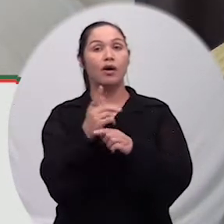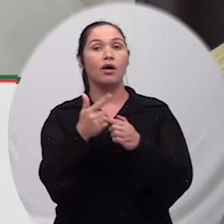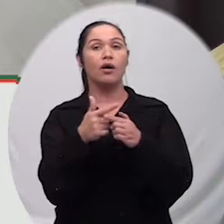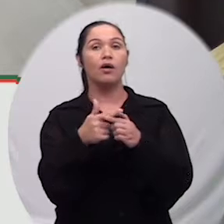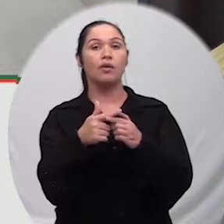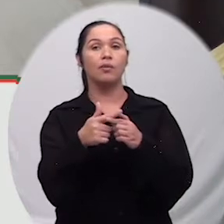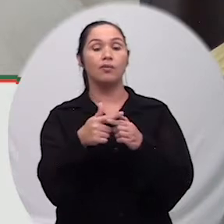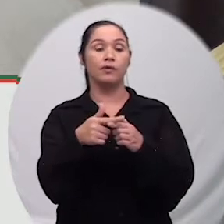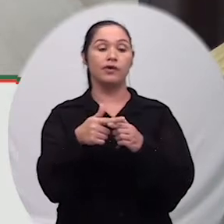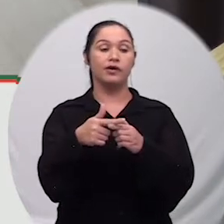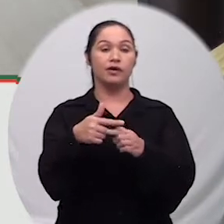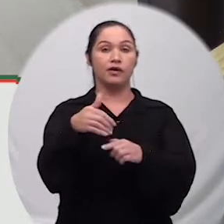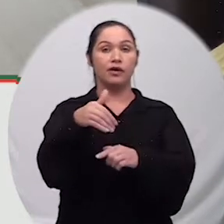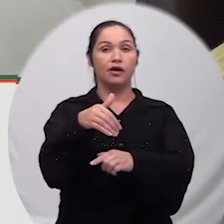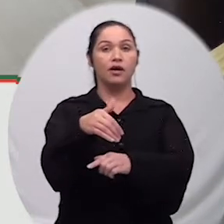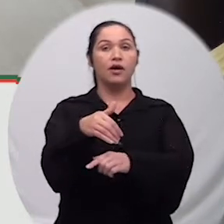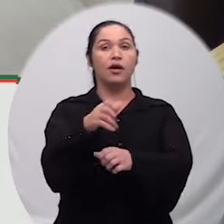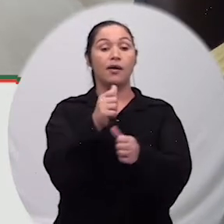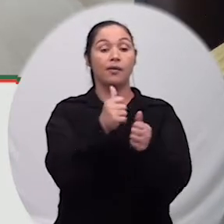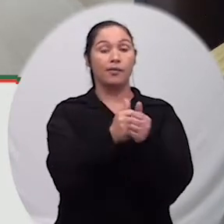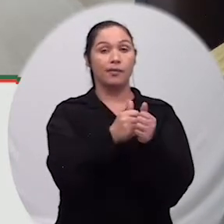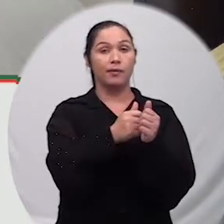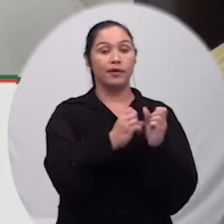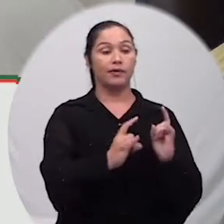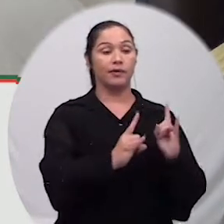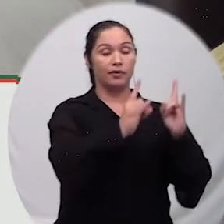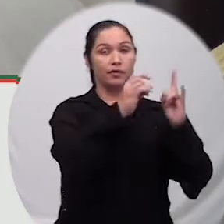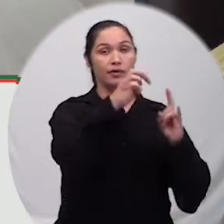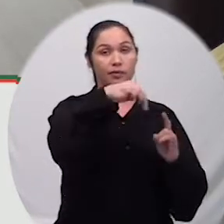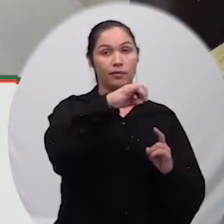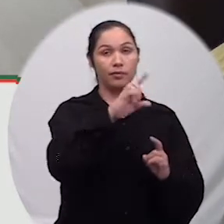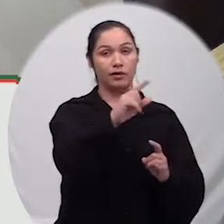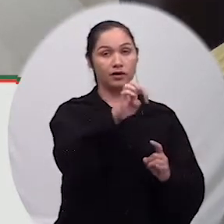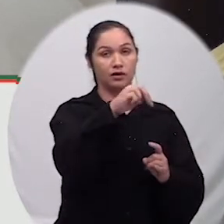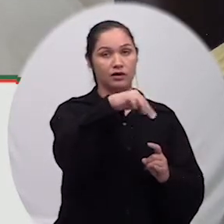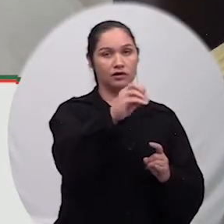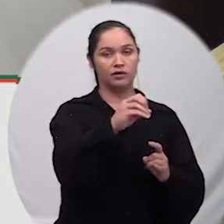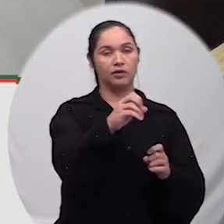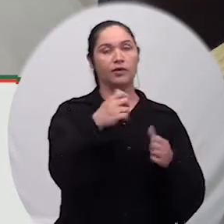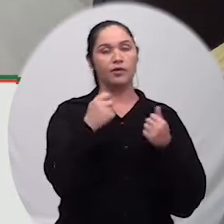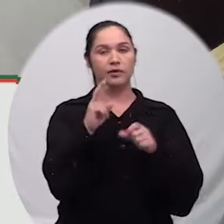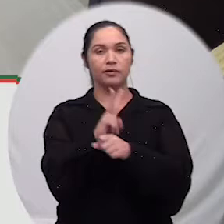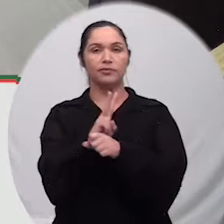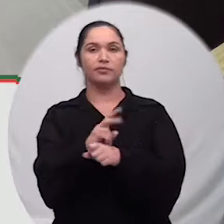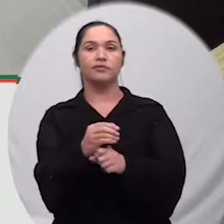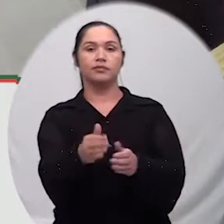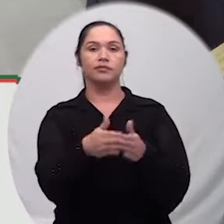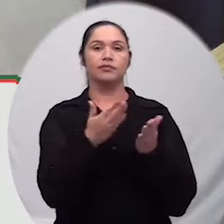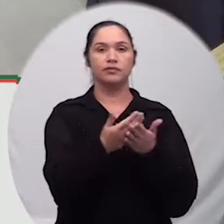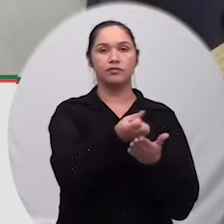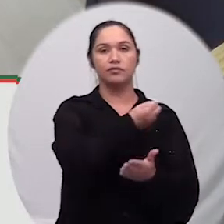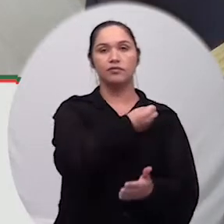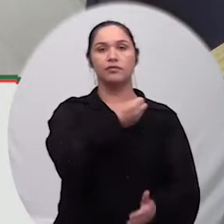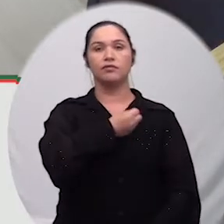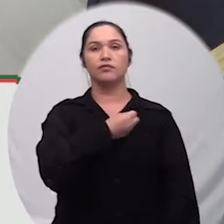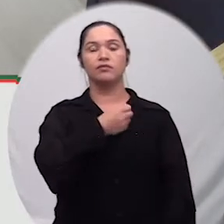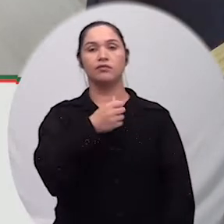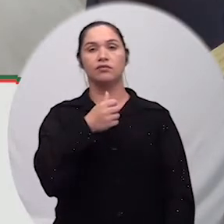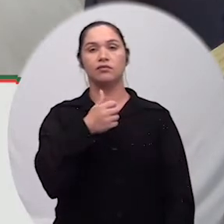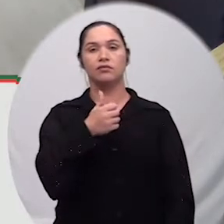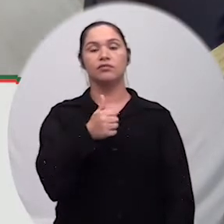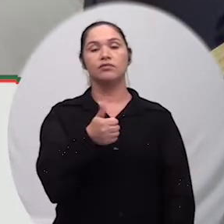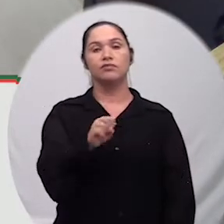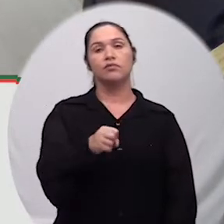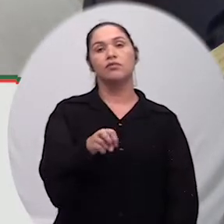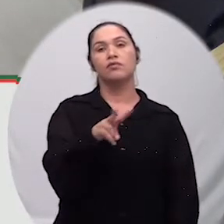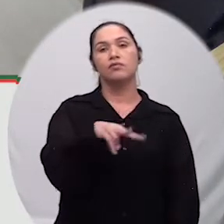frente ao edifício Millennium Saúde Center, centro. Requerimento número 408/18, autoria vereador Salésio Lima, assunto